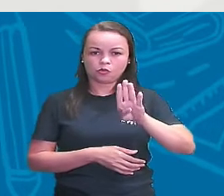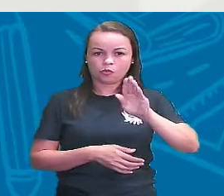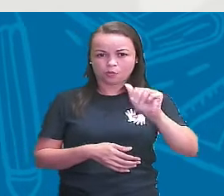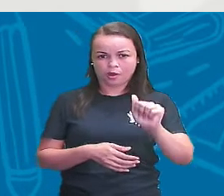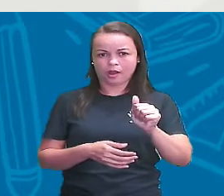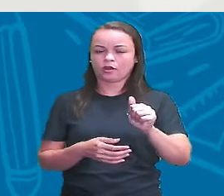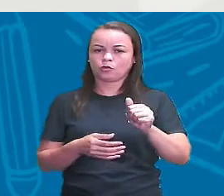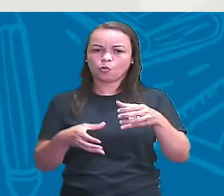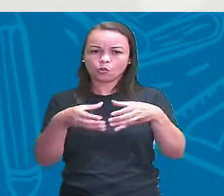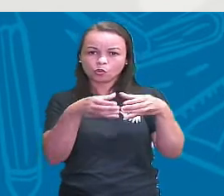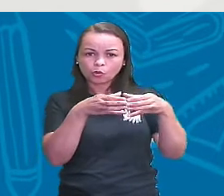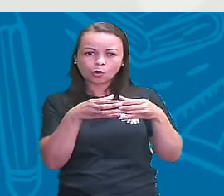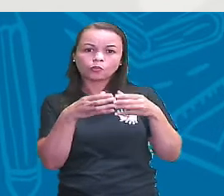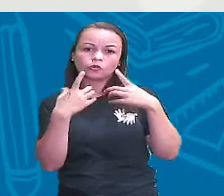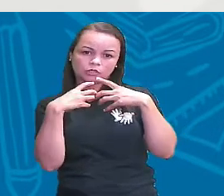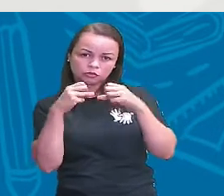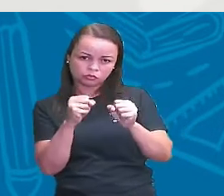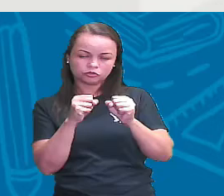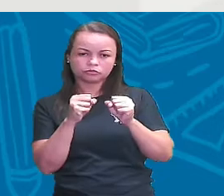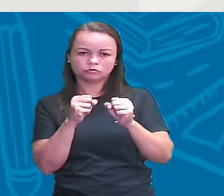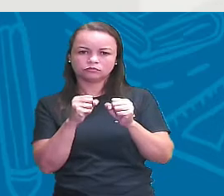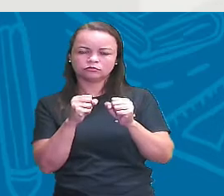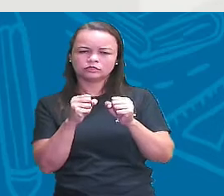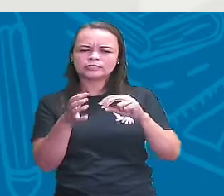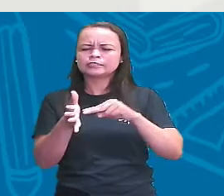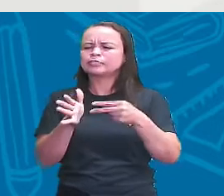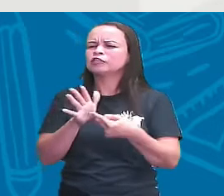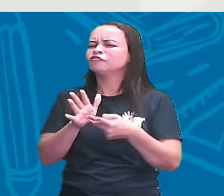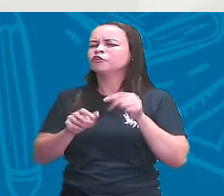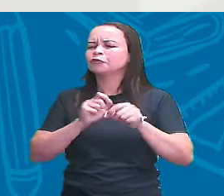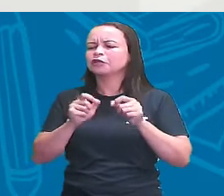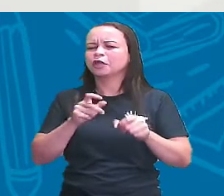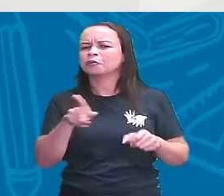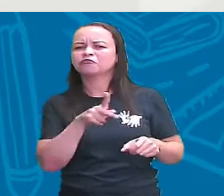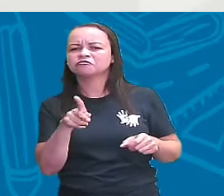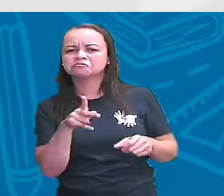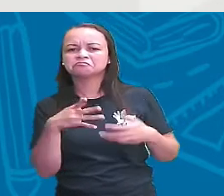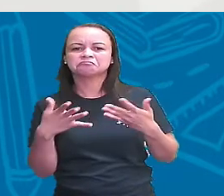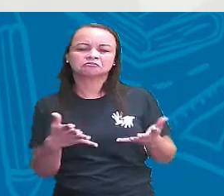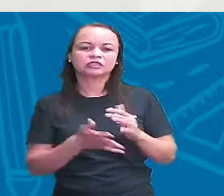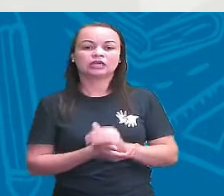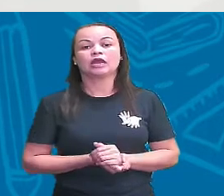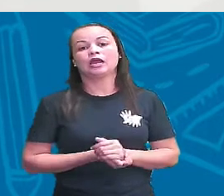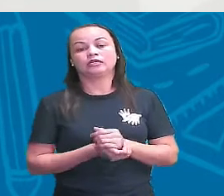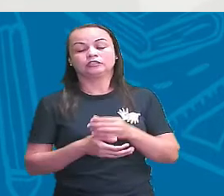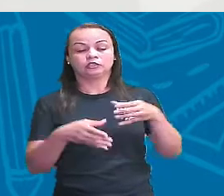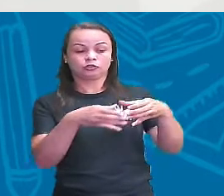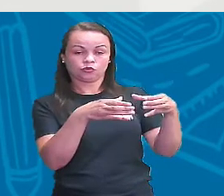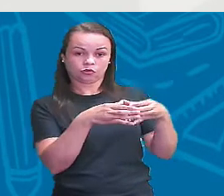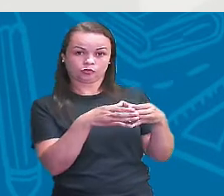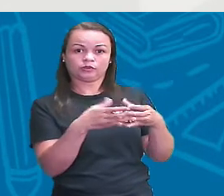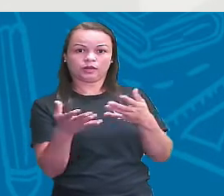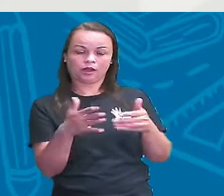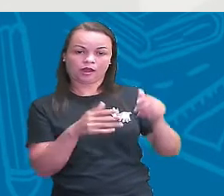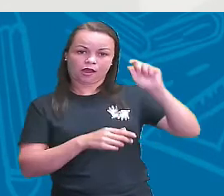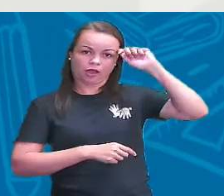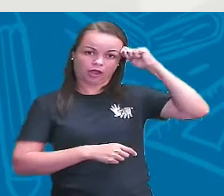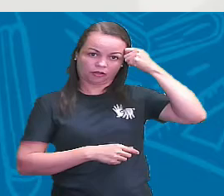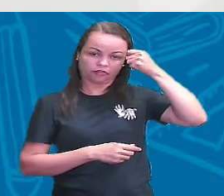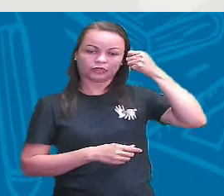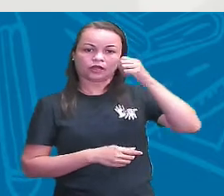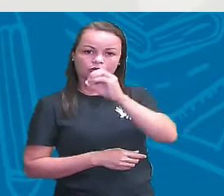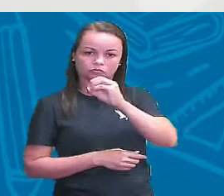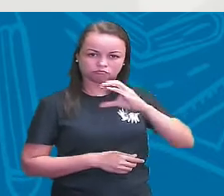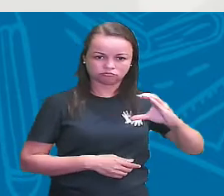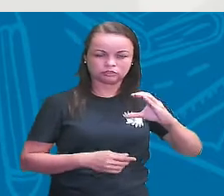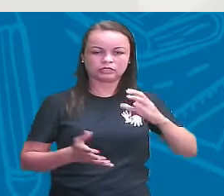isso, professor? Um grande grupo de culturas, certo? E aí, na África Ocidental, eles representam atualmente cerca de